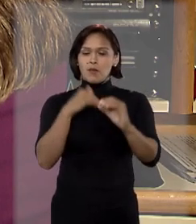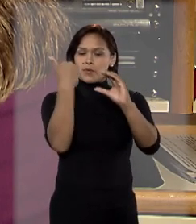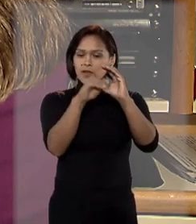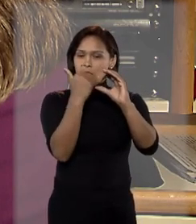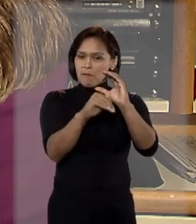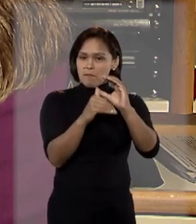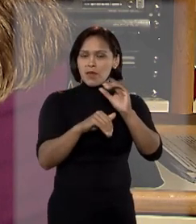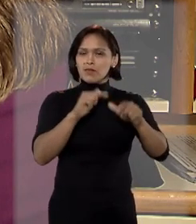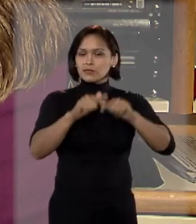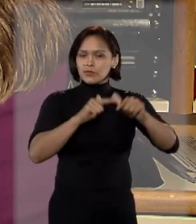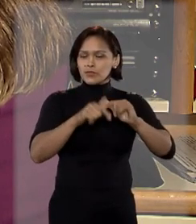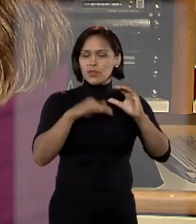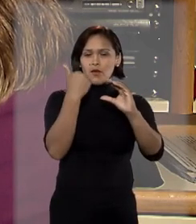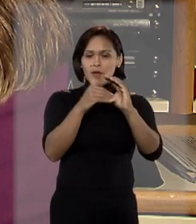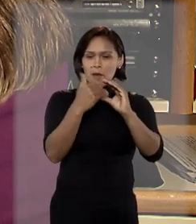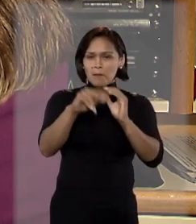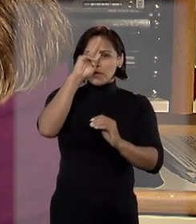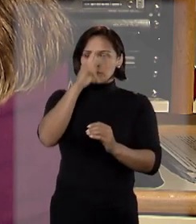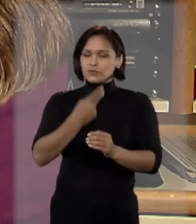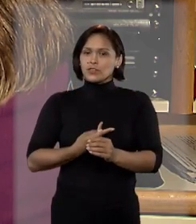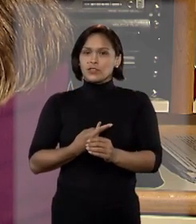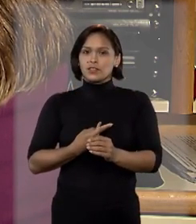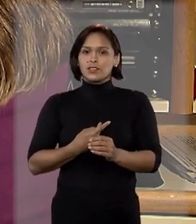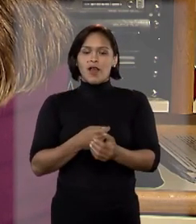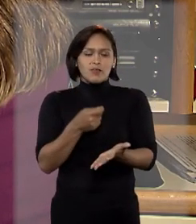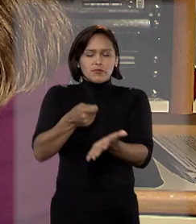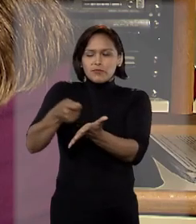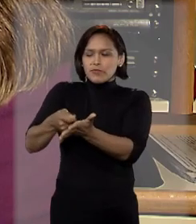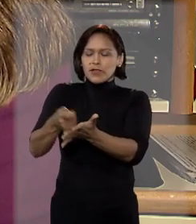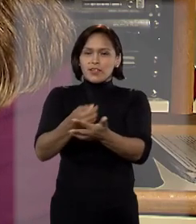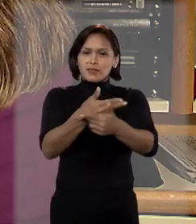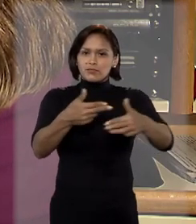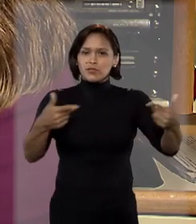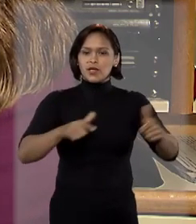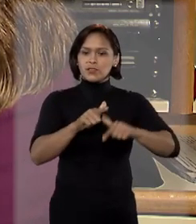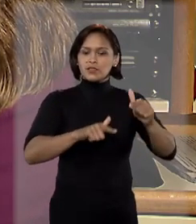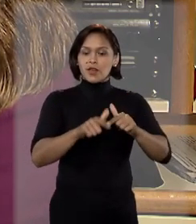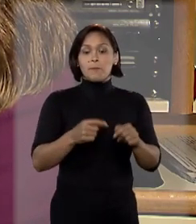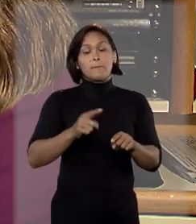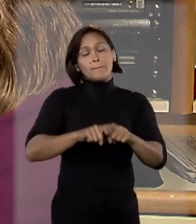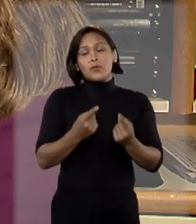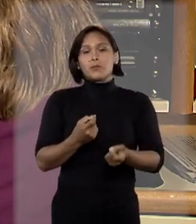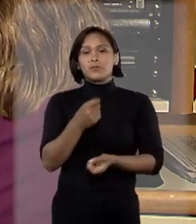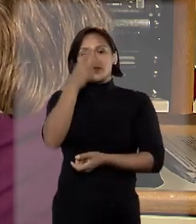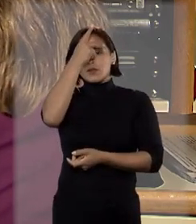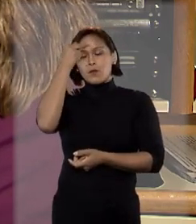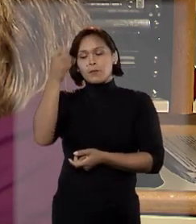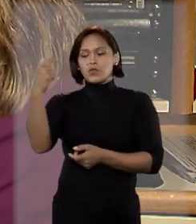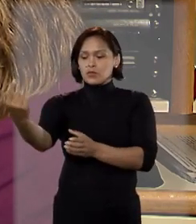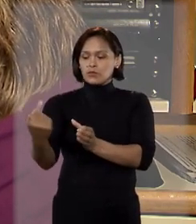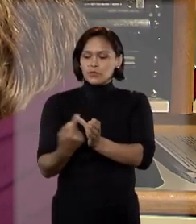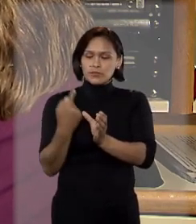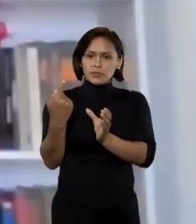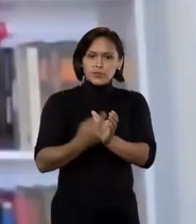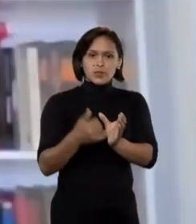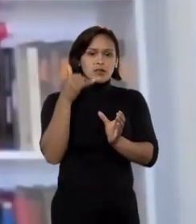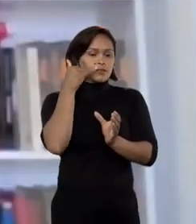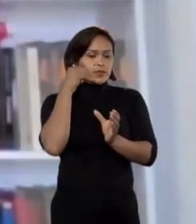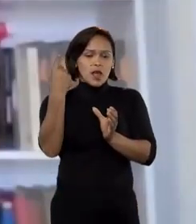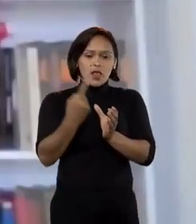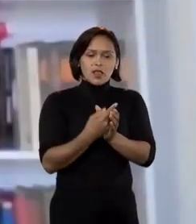e-mail profissional, e-mail pessoal, vendendo serviços e produtos. Eram terceiros que vendiam produtos e